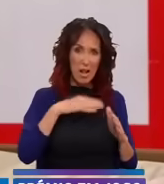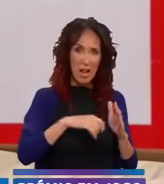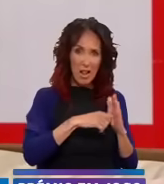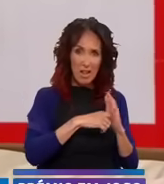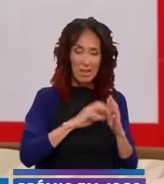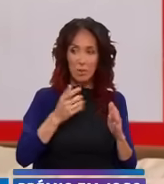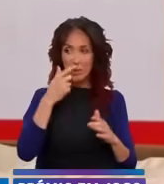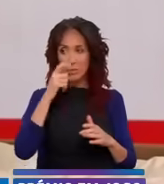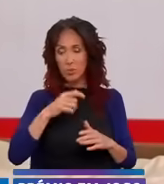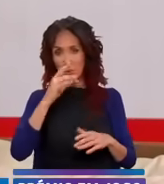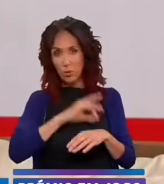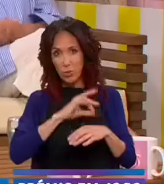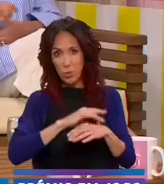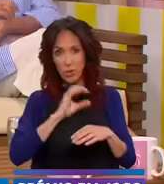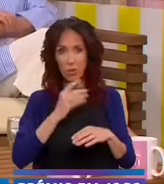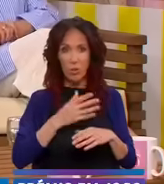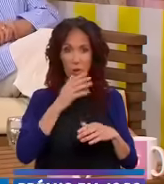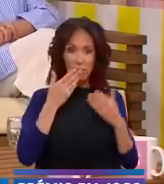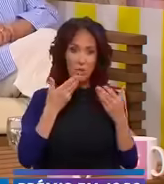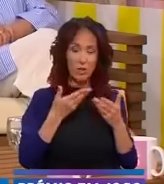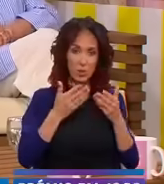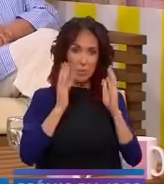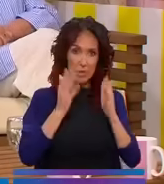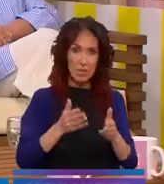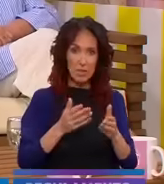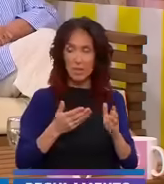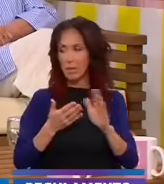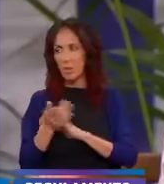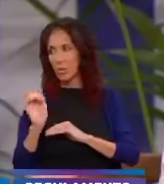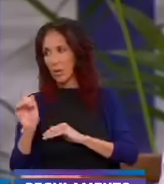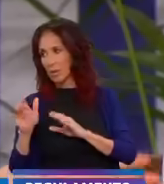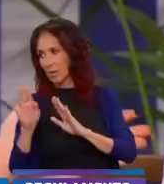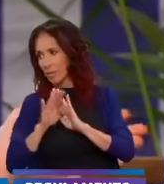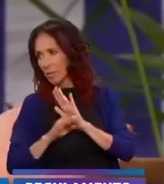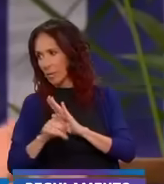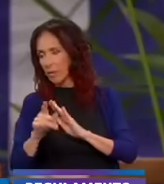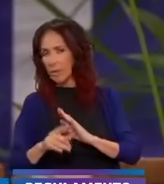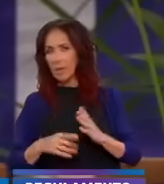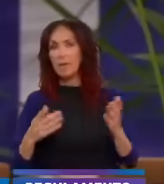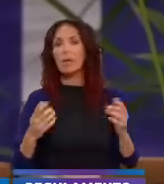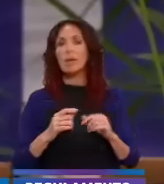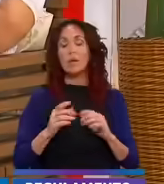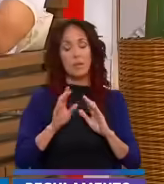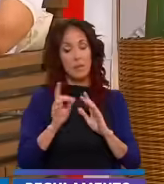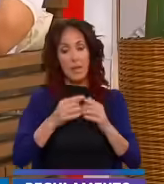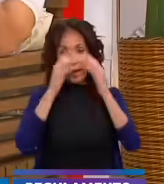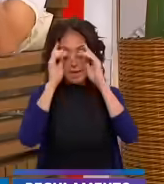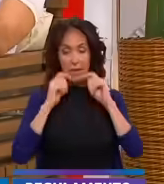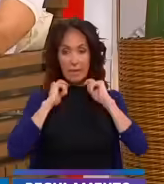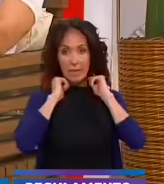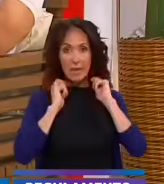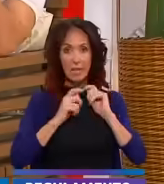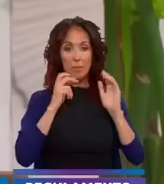estão doentes ou precisam de ajuda... Não entram no programa. Não. Não entram. Mas isso é que também, não se entram. Calhar... A Daniela, para estar ali dentro, passou